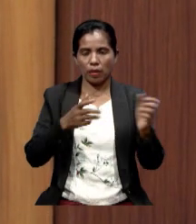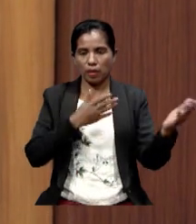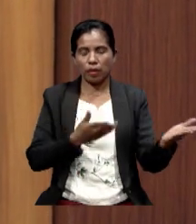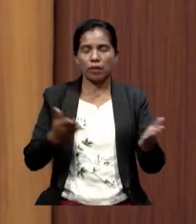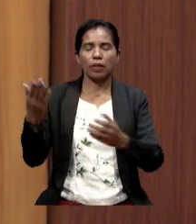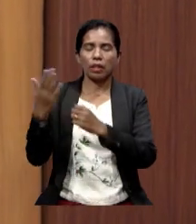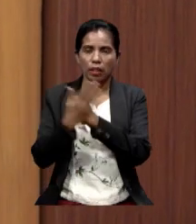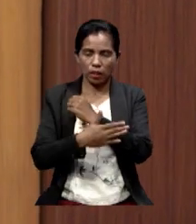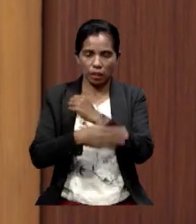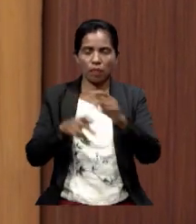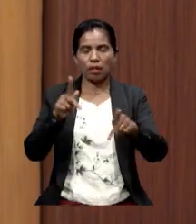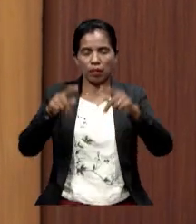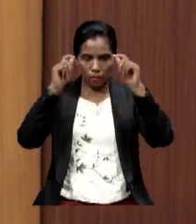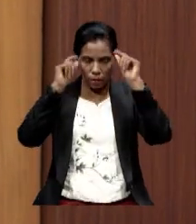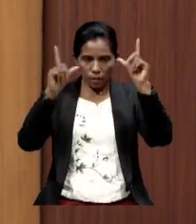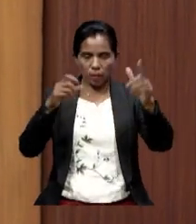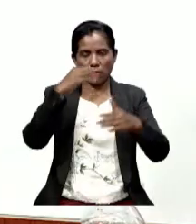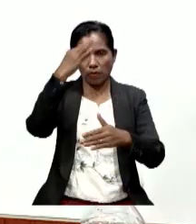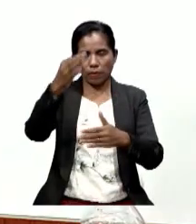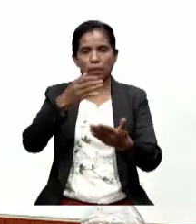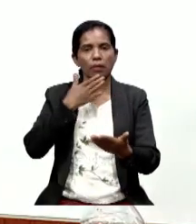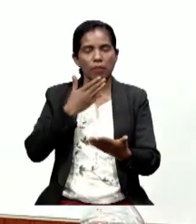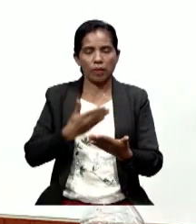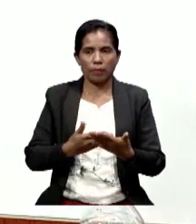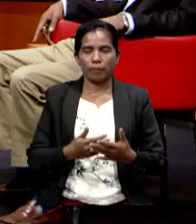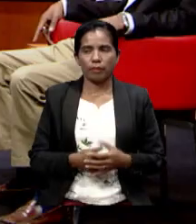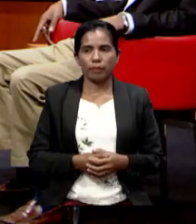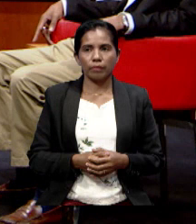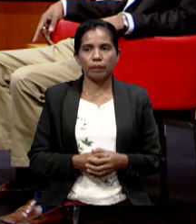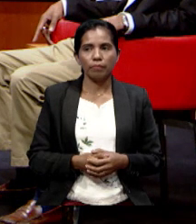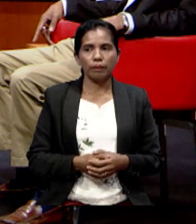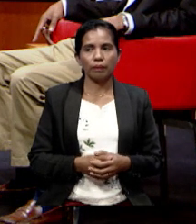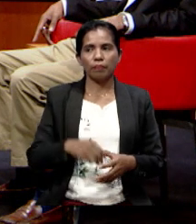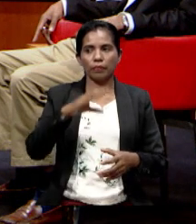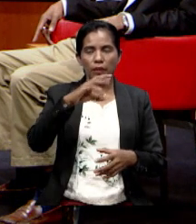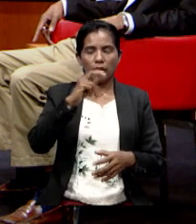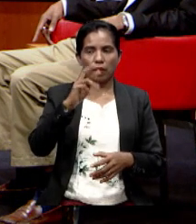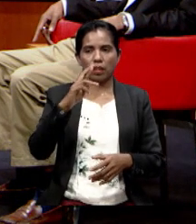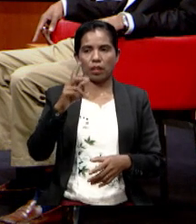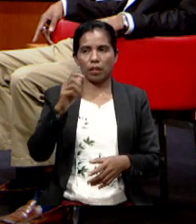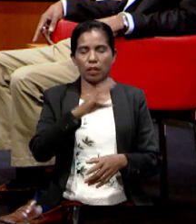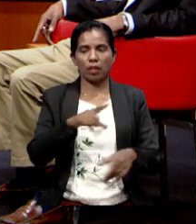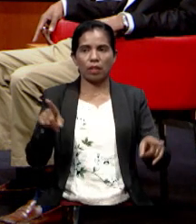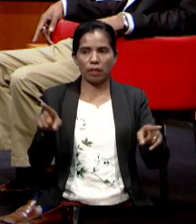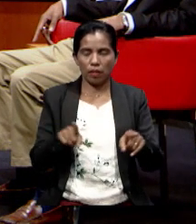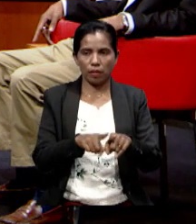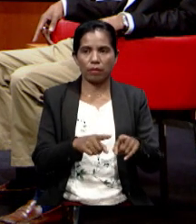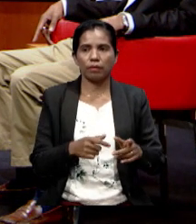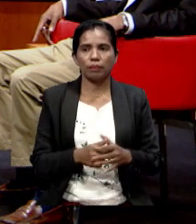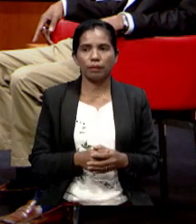no povo Timor-Leste para o futuro e para o o futuro. Para o TNRT é um sinal que está